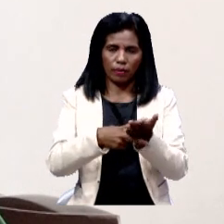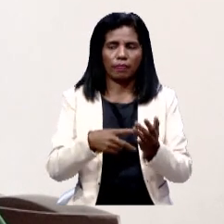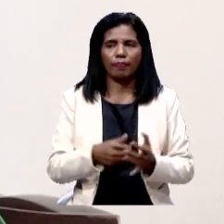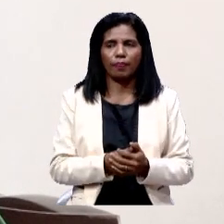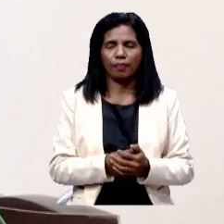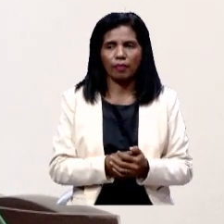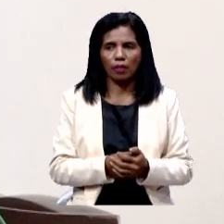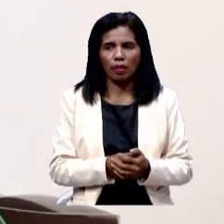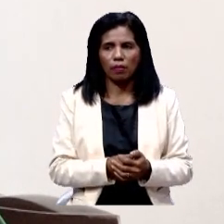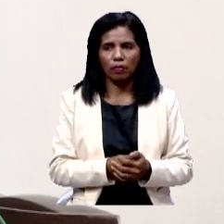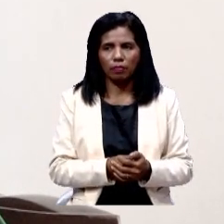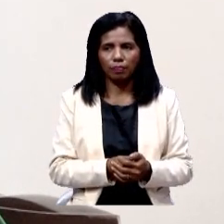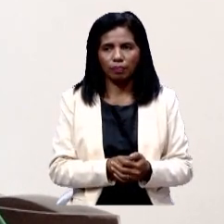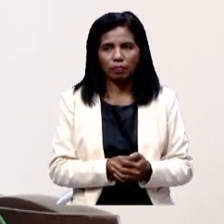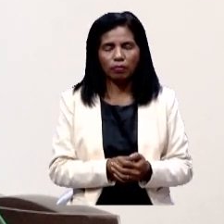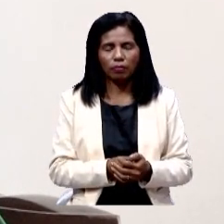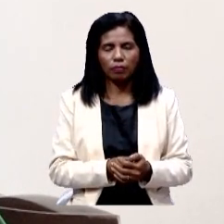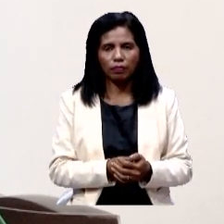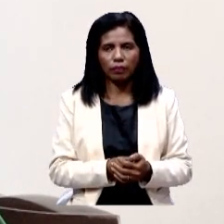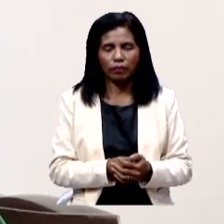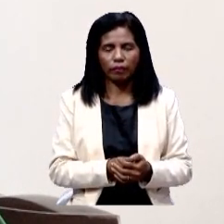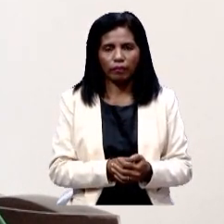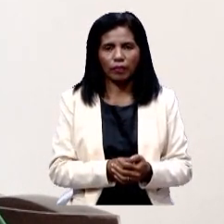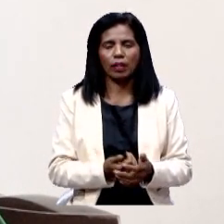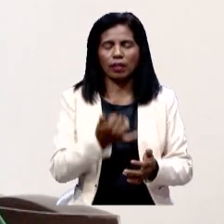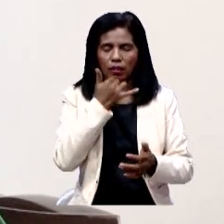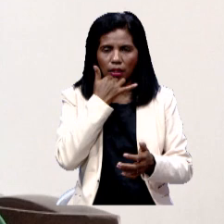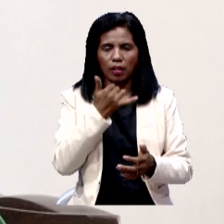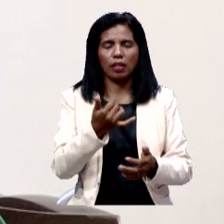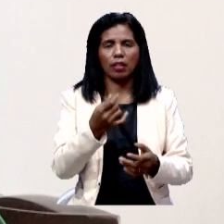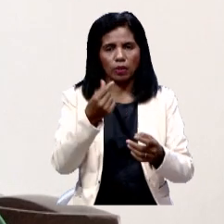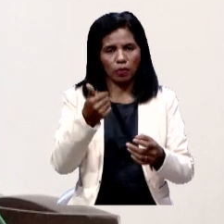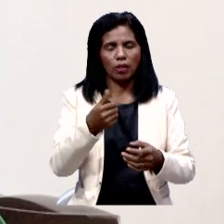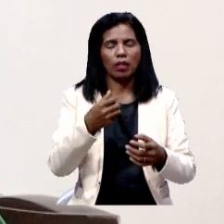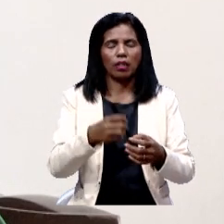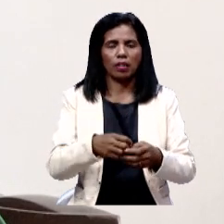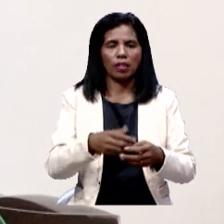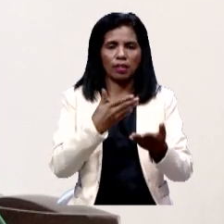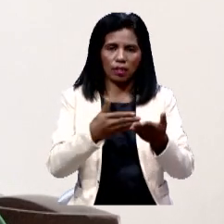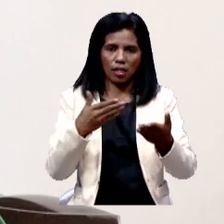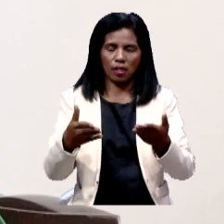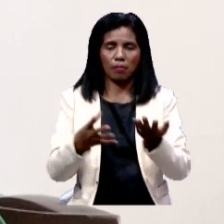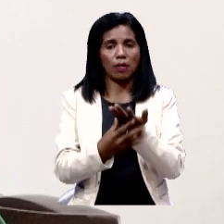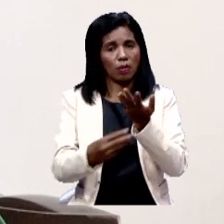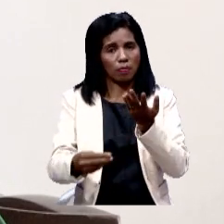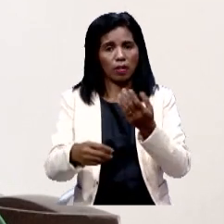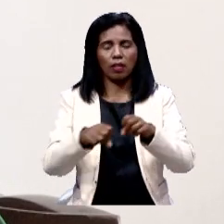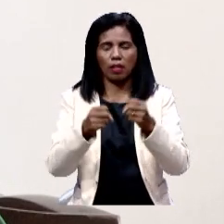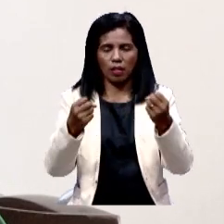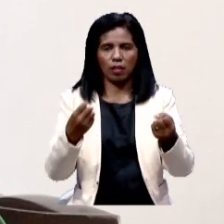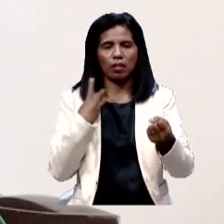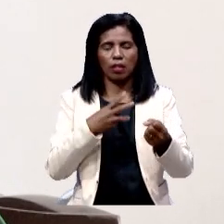wituan tamba iha equipamento lebih maka avaria antau kita consegue resolver ona e consegue